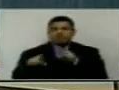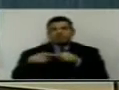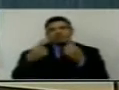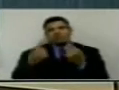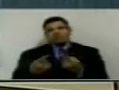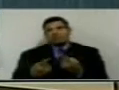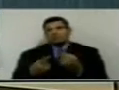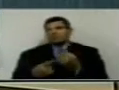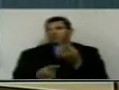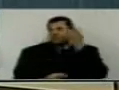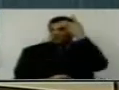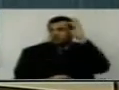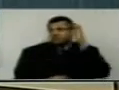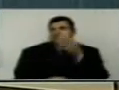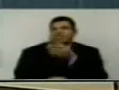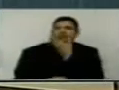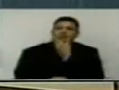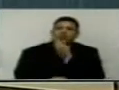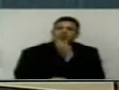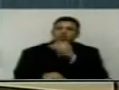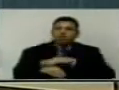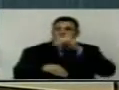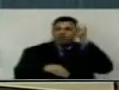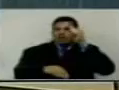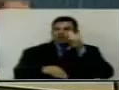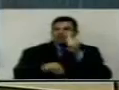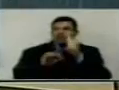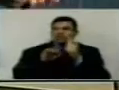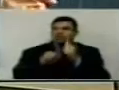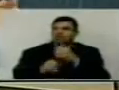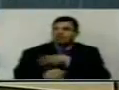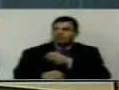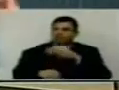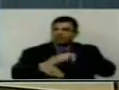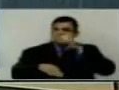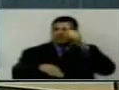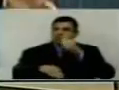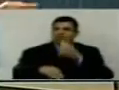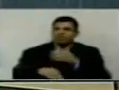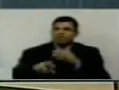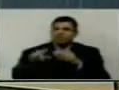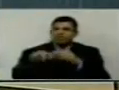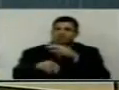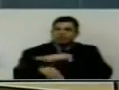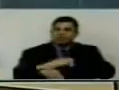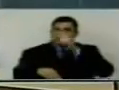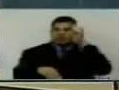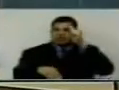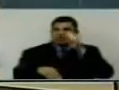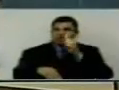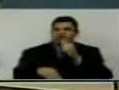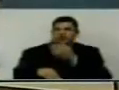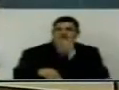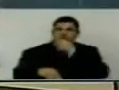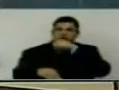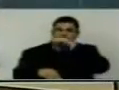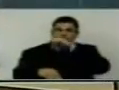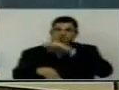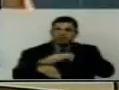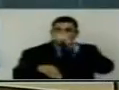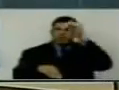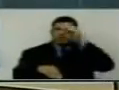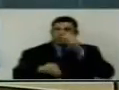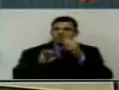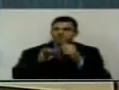Mas eu não sei se eu seria um homem melhor, se eu seria um filho melhor, se eu seria um irmão melhor, se eu seria um pai melhor, se eu não